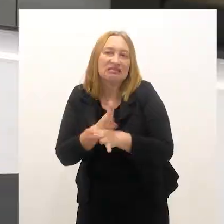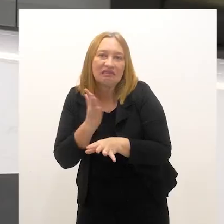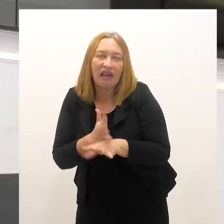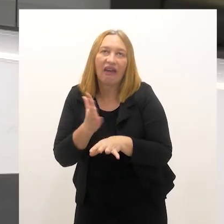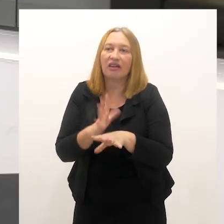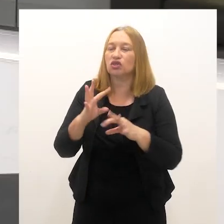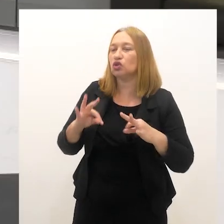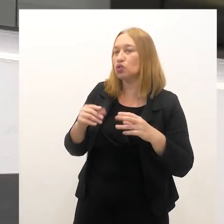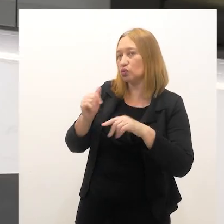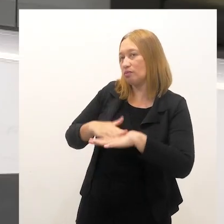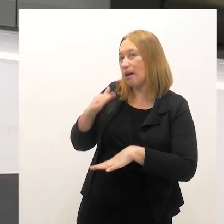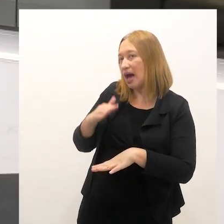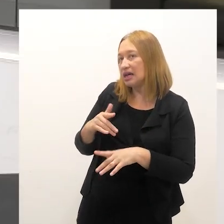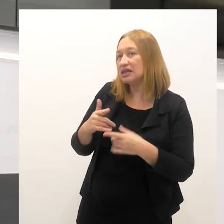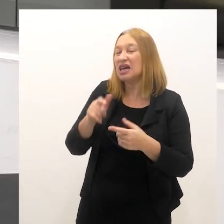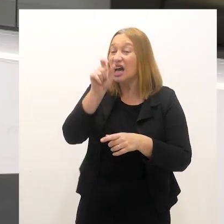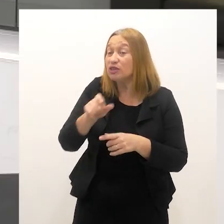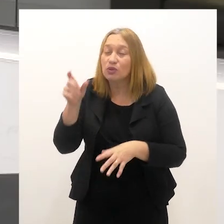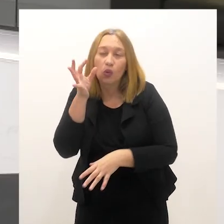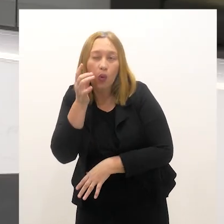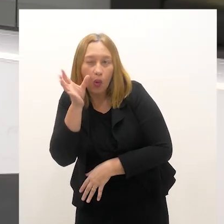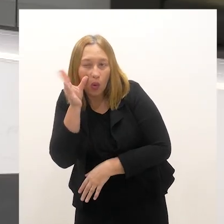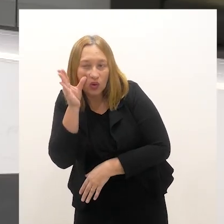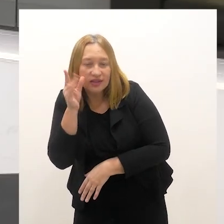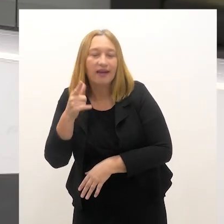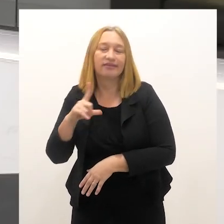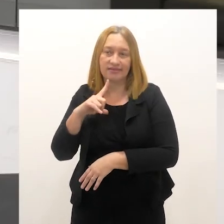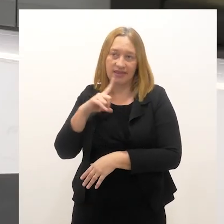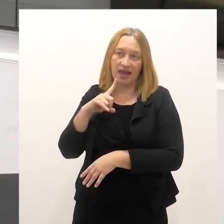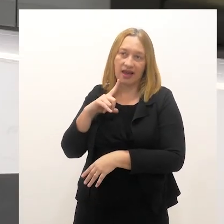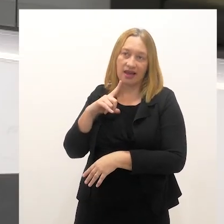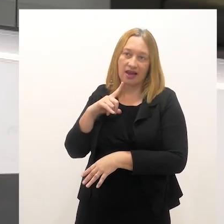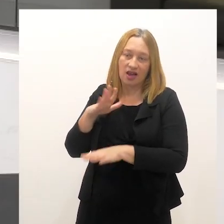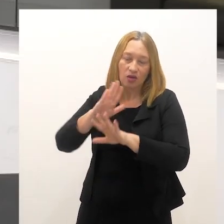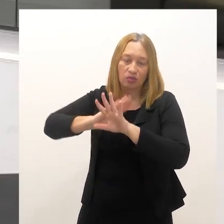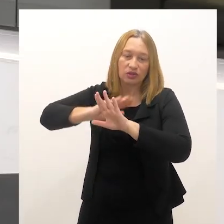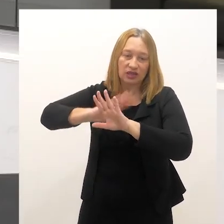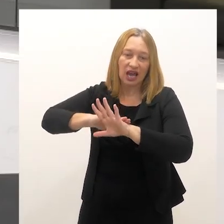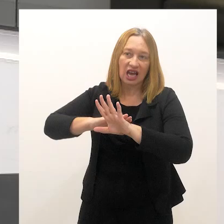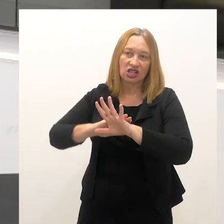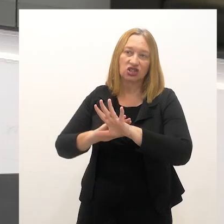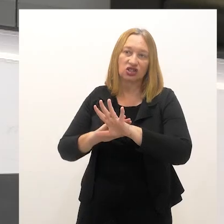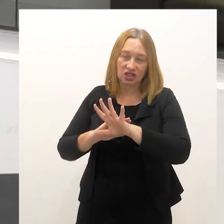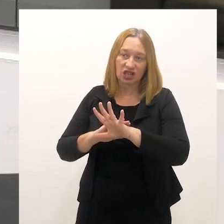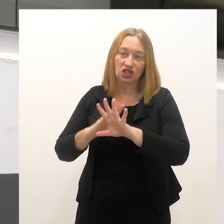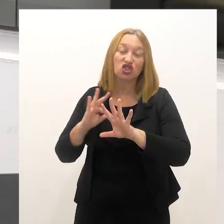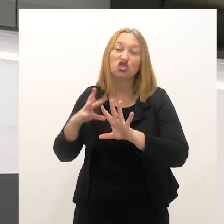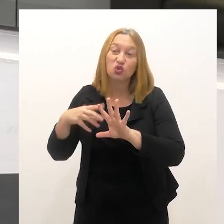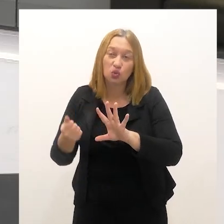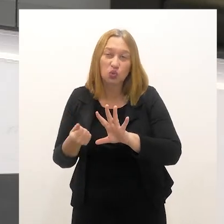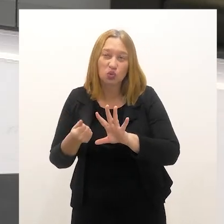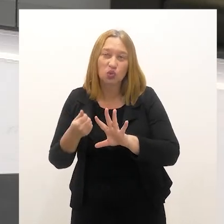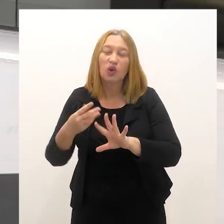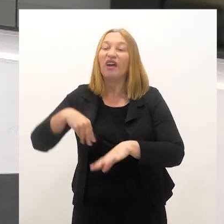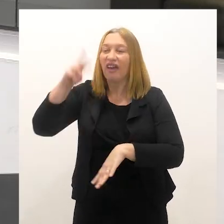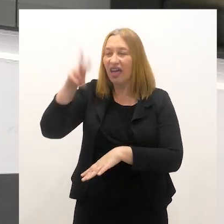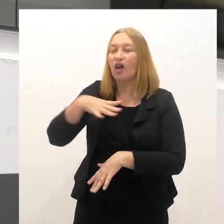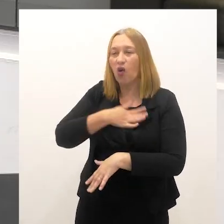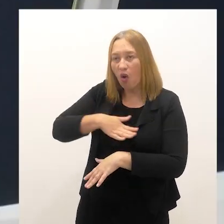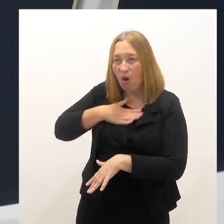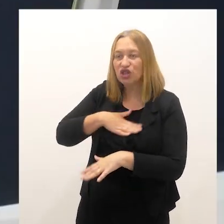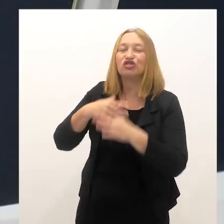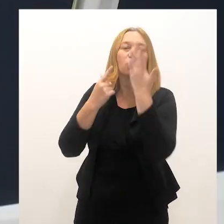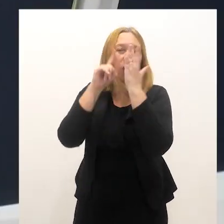esquema de ensaios e tudo mais. Porque as pessoas têm curiosidade, né? Principalmente ali dos bastidores, né, do samba. Principalmente